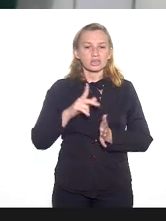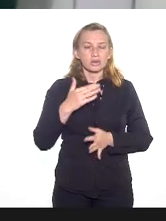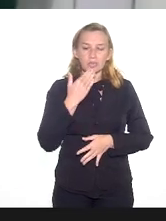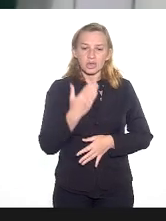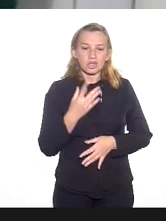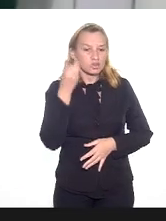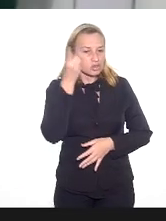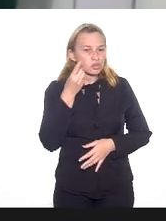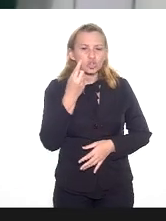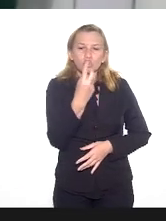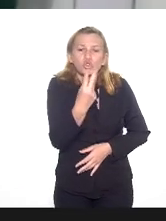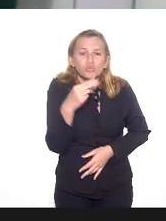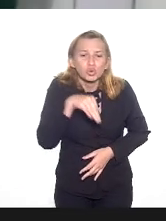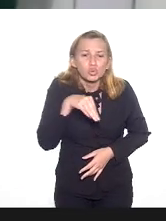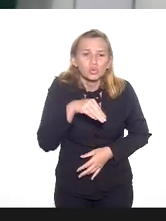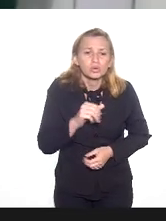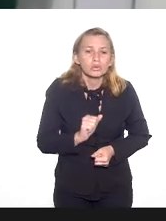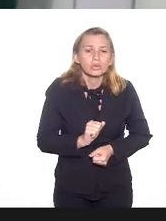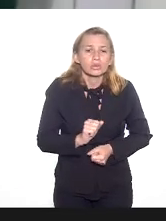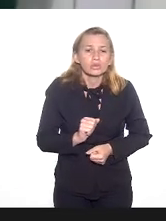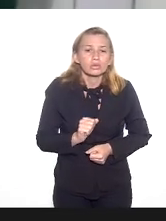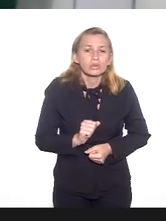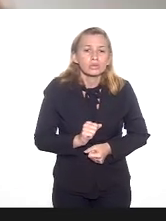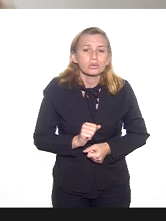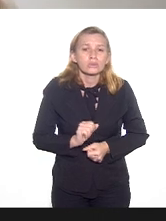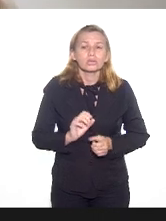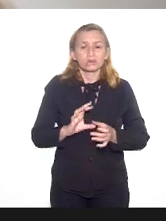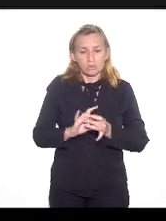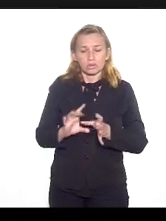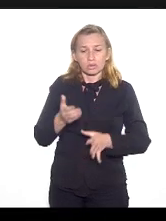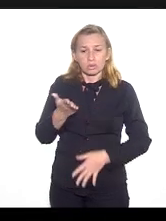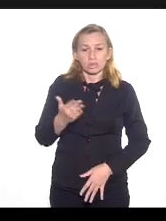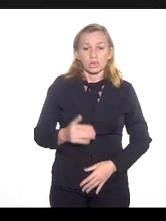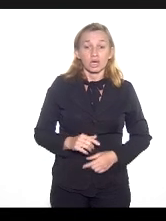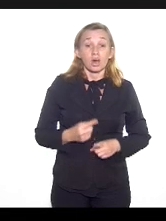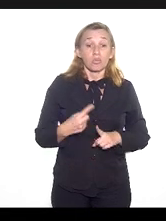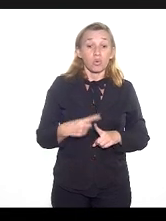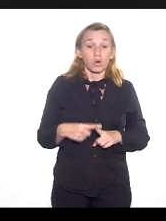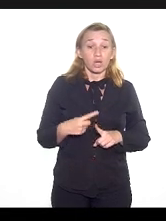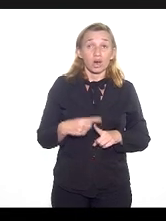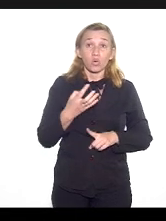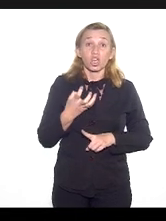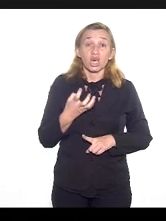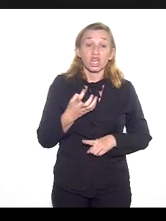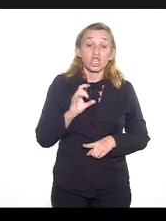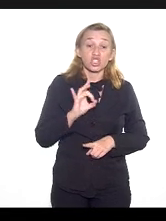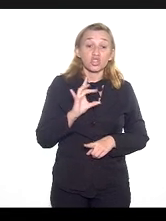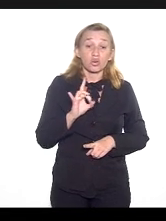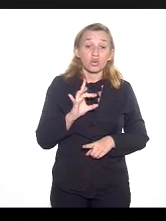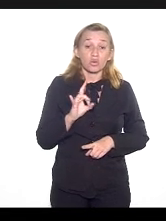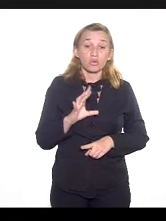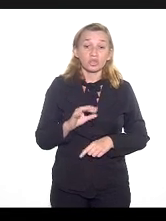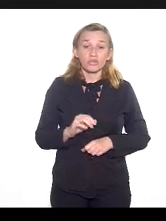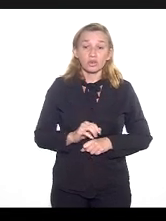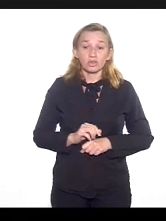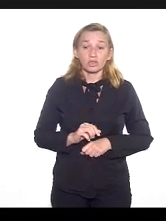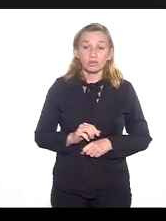deputados, me permite 2 minutos? Pois não, deputado. Não, é porque eu queria só